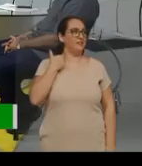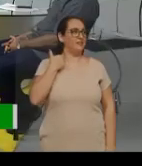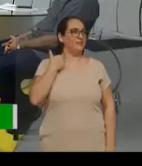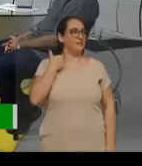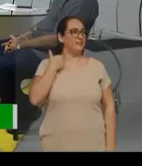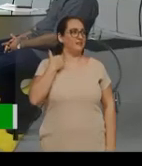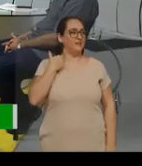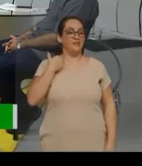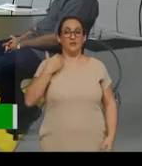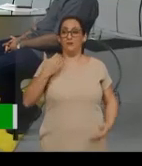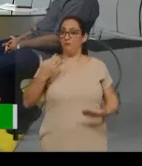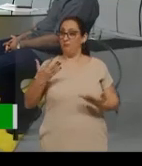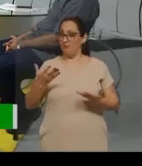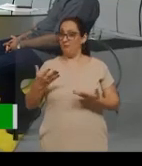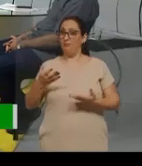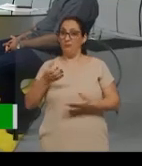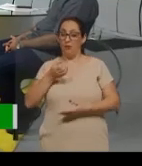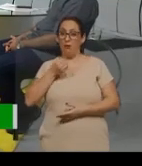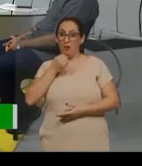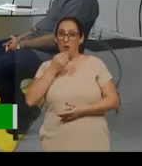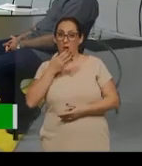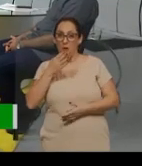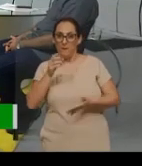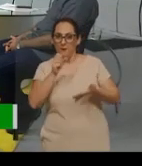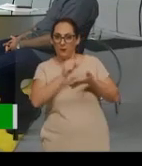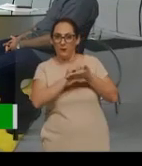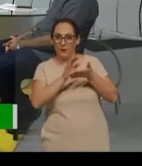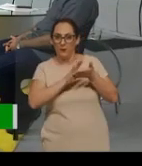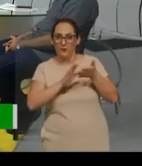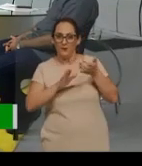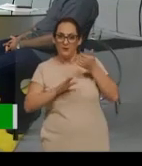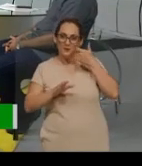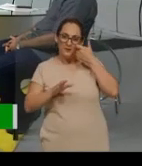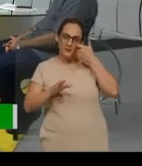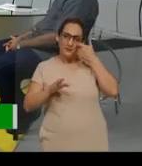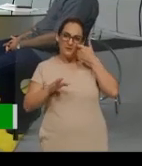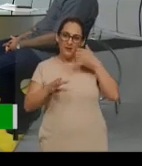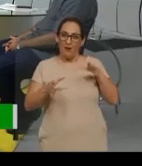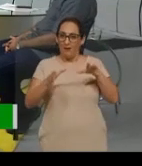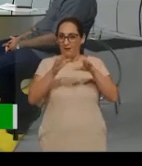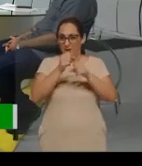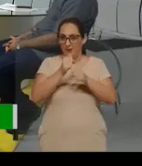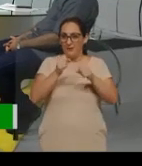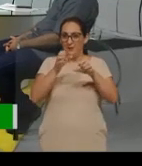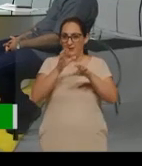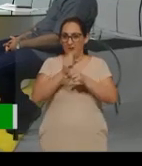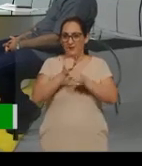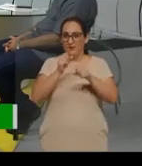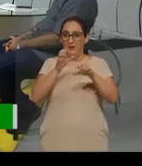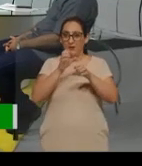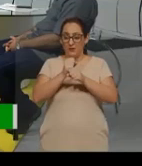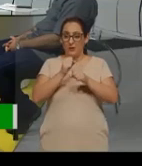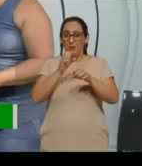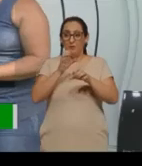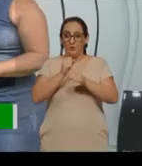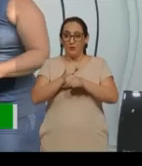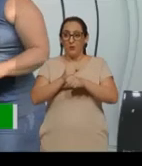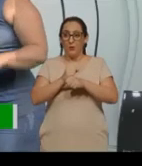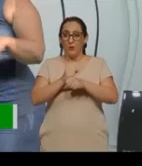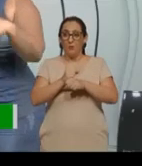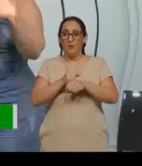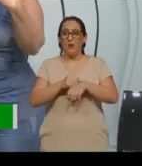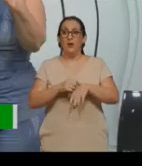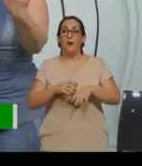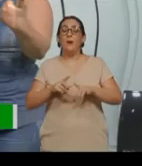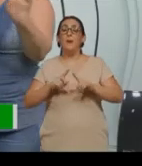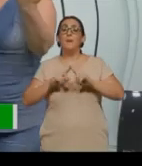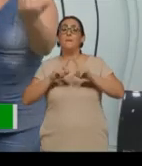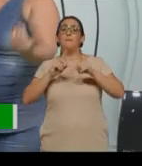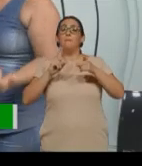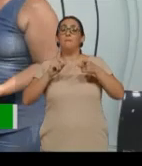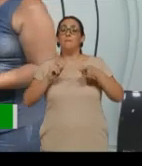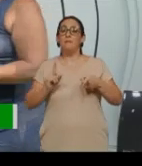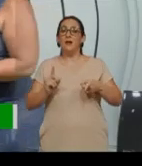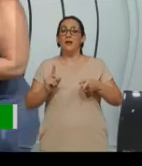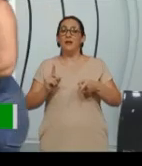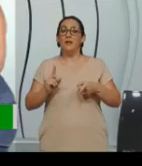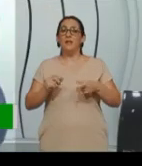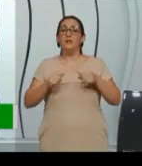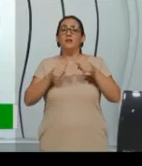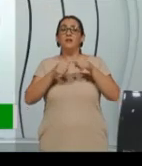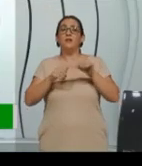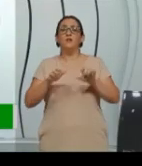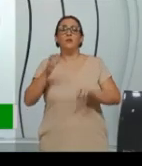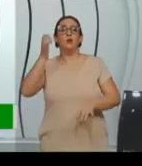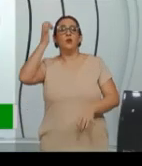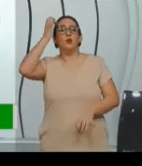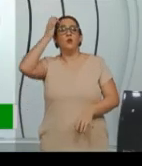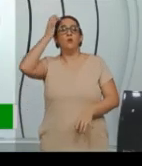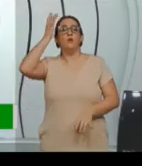uma boa tarefa. Você ir somando de 2 com mais 2, dá bastante tempo para ser feito. Fica, se torna muito mais fácil